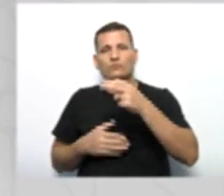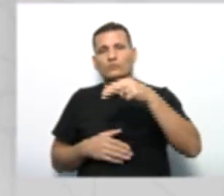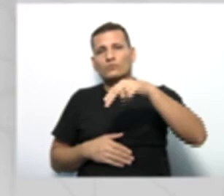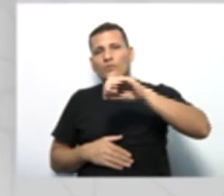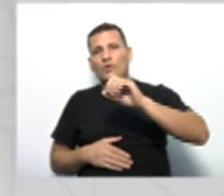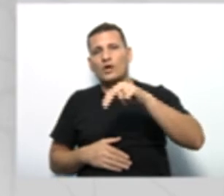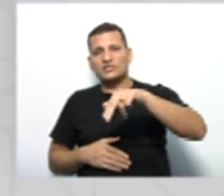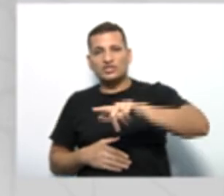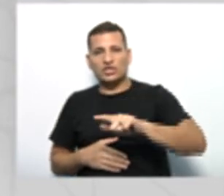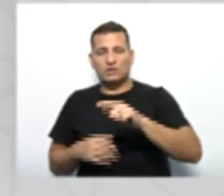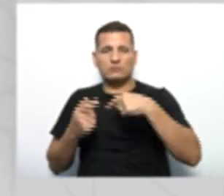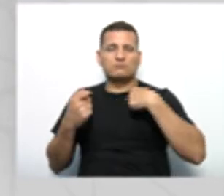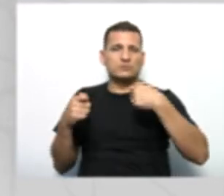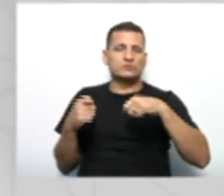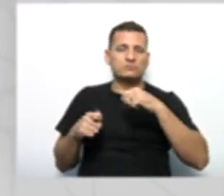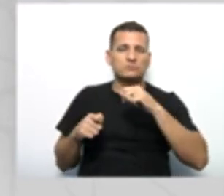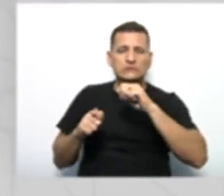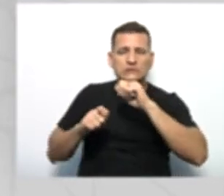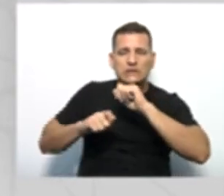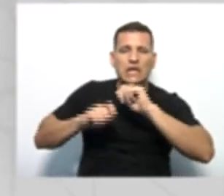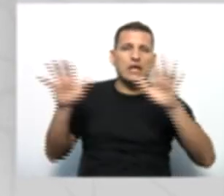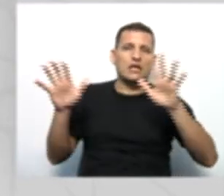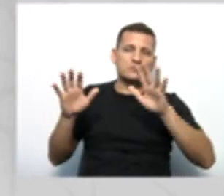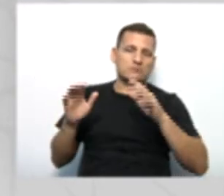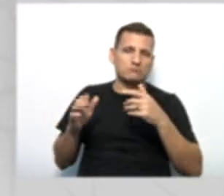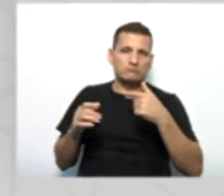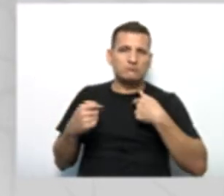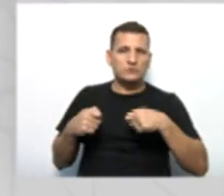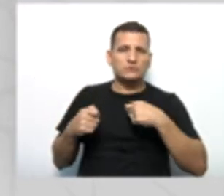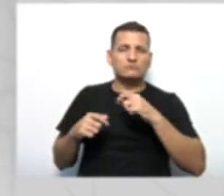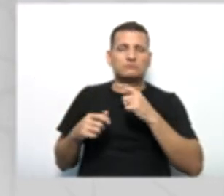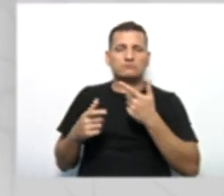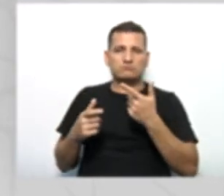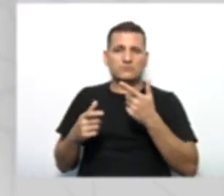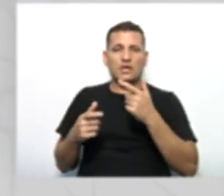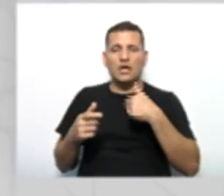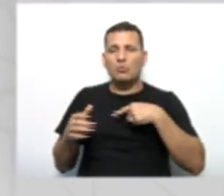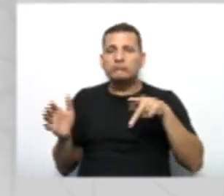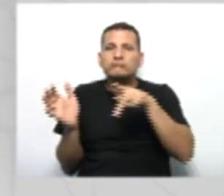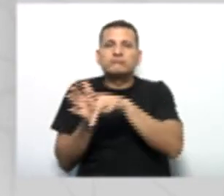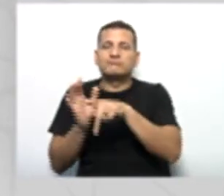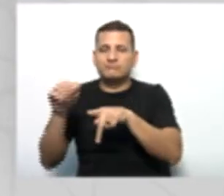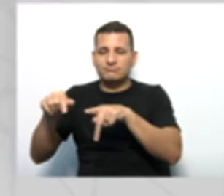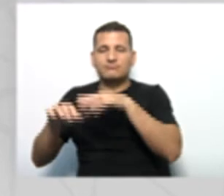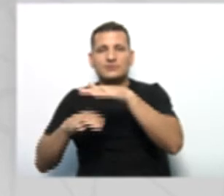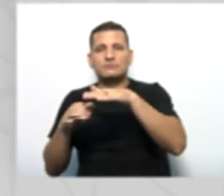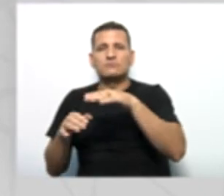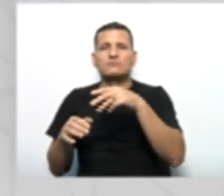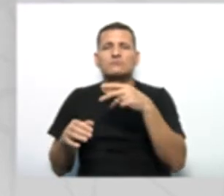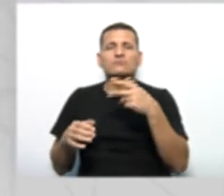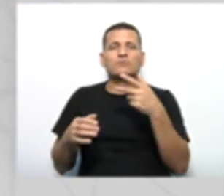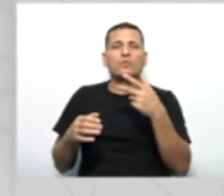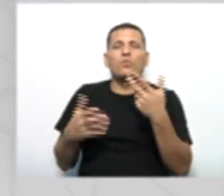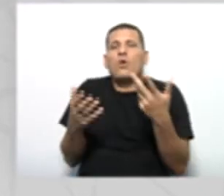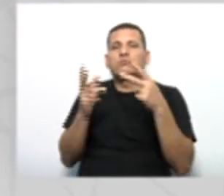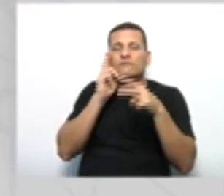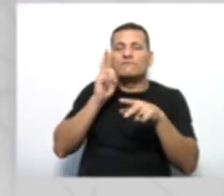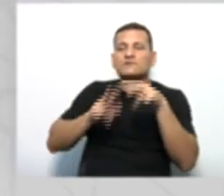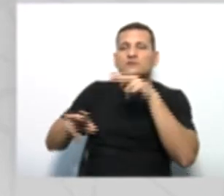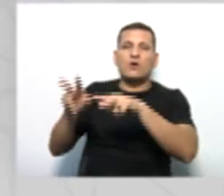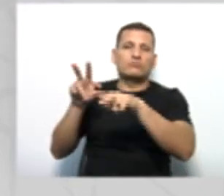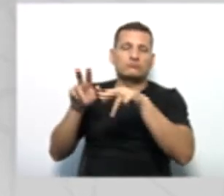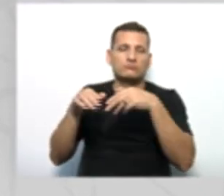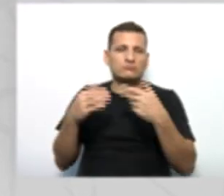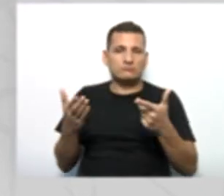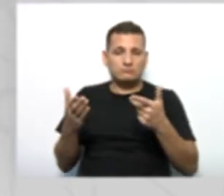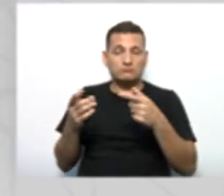ter clareza daquilo que se busca a partir dessa organização a qual eu pertenço. Qual é a visão que nós temos? É preciso